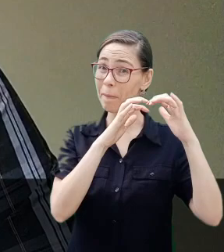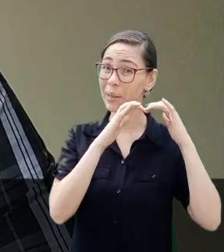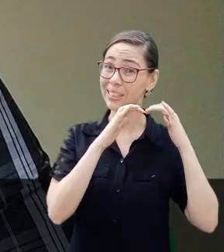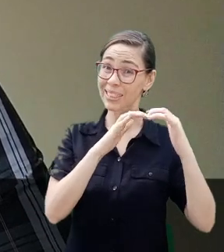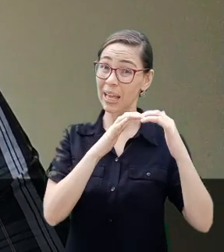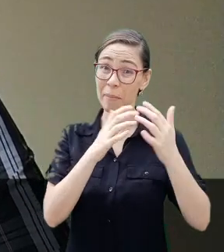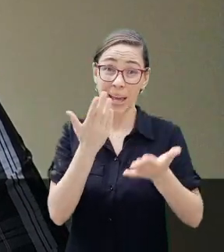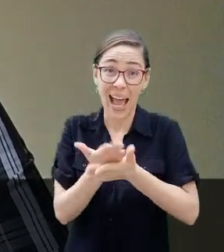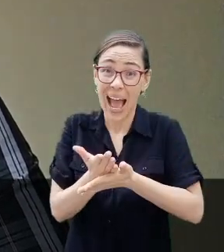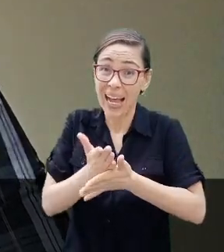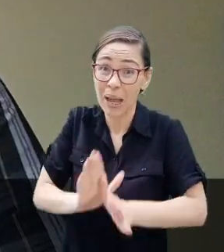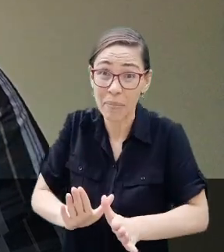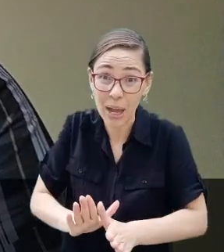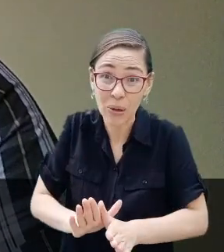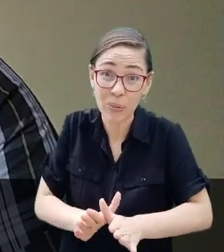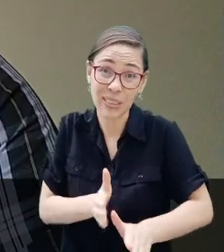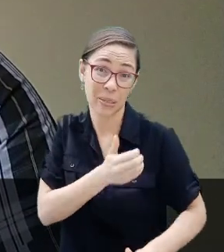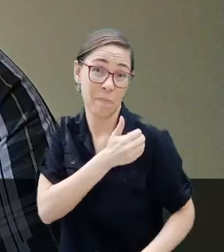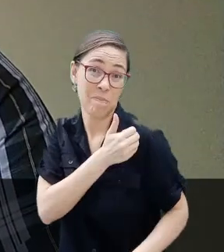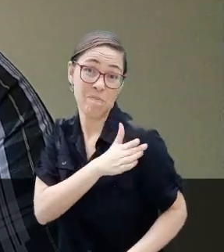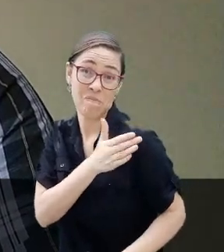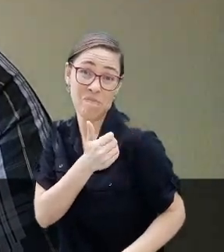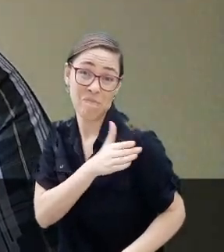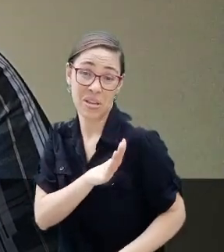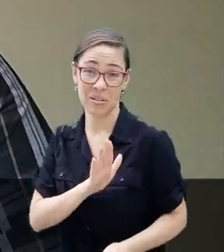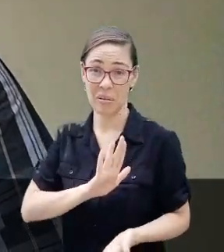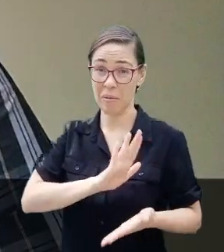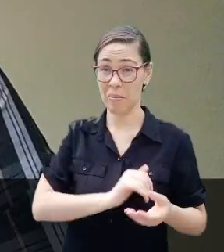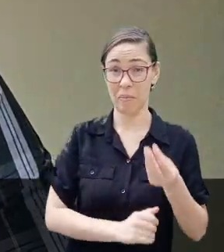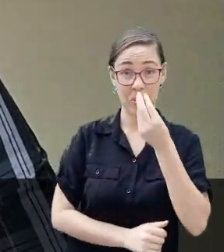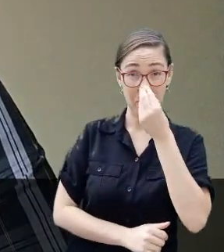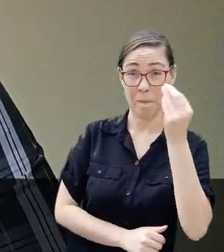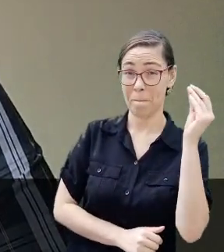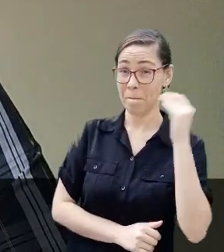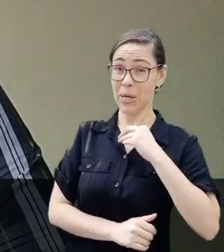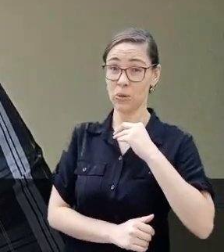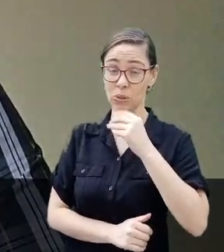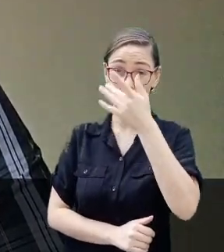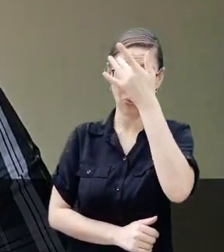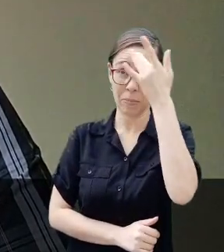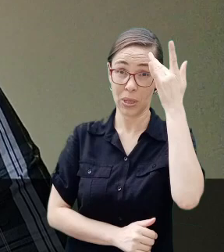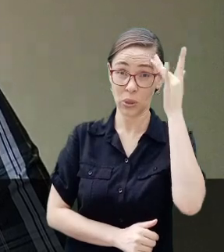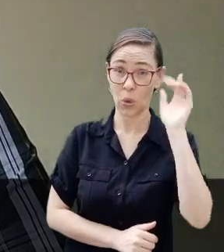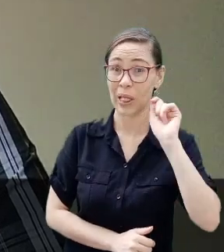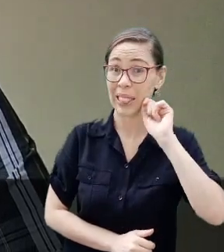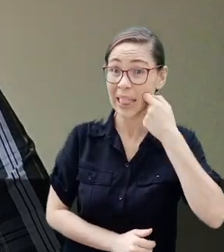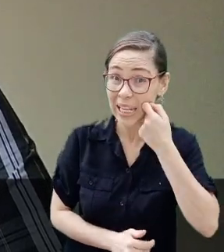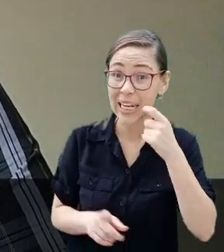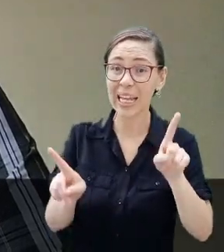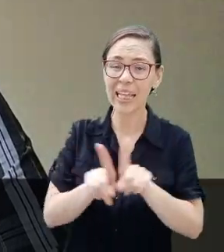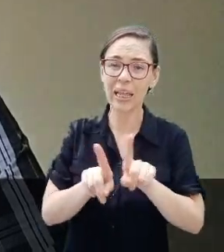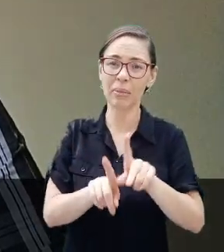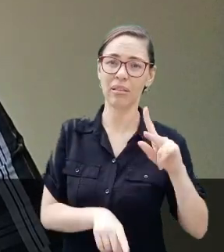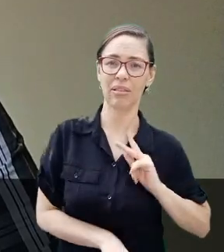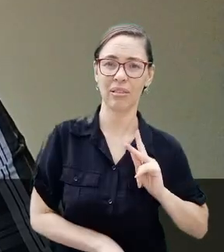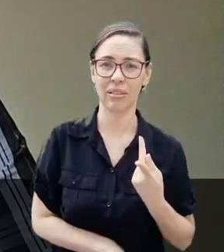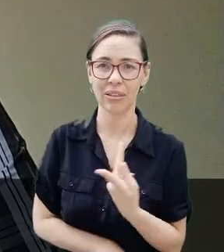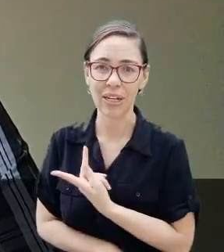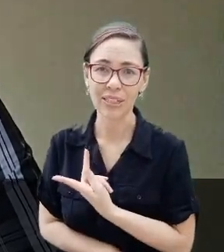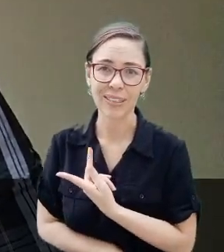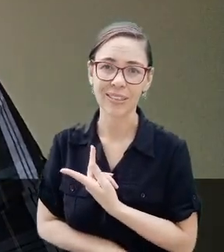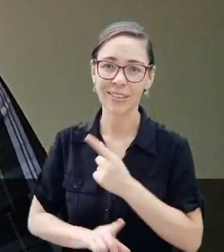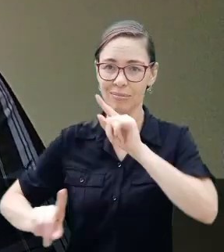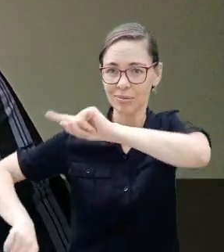vivência da transmasculinidade e negritude nos traz que ocupar um corpo de um homem negro e transexual é sair da condição